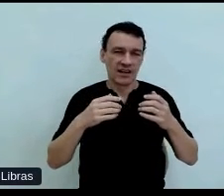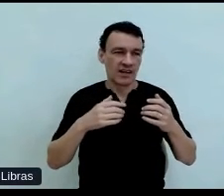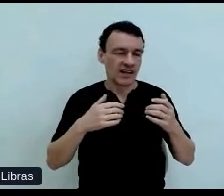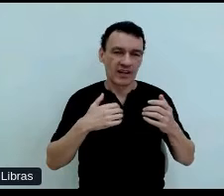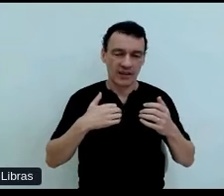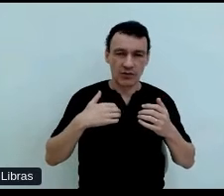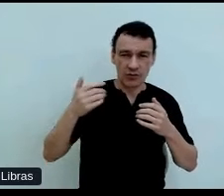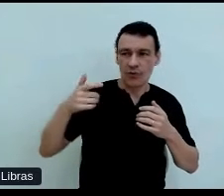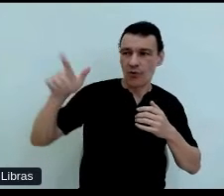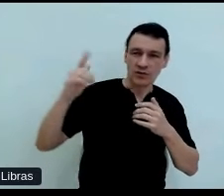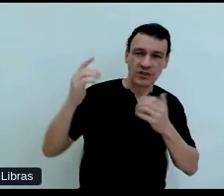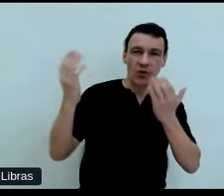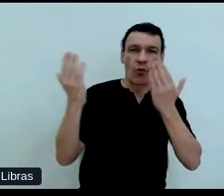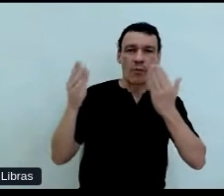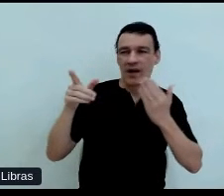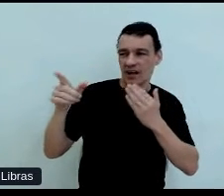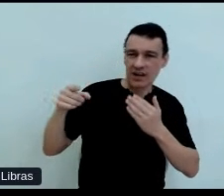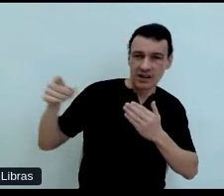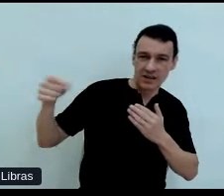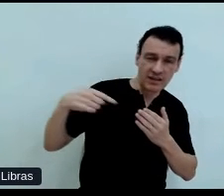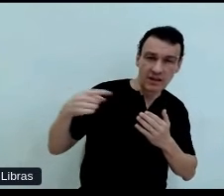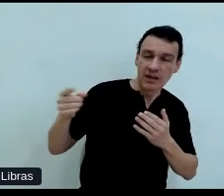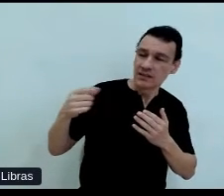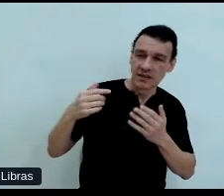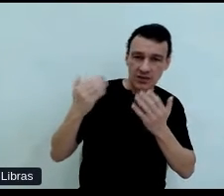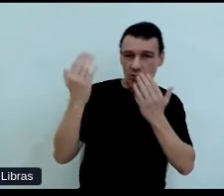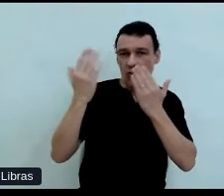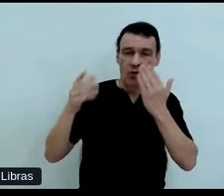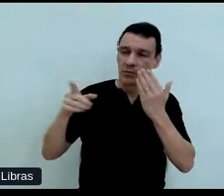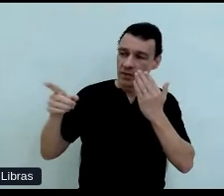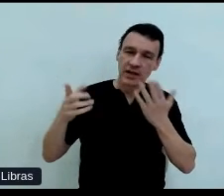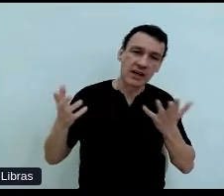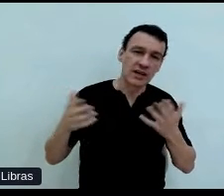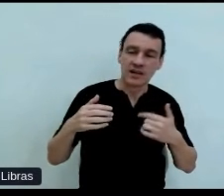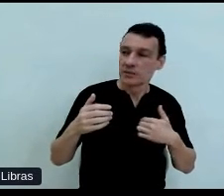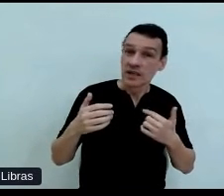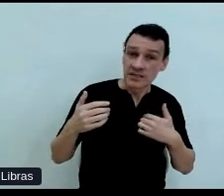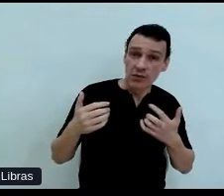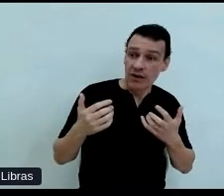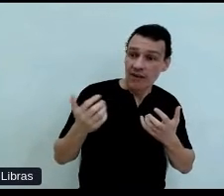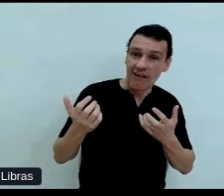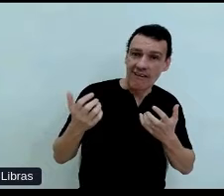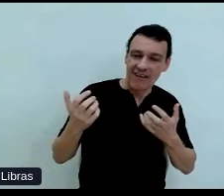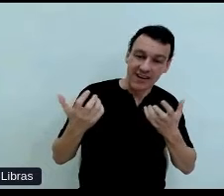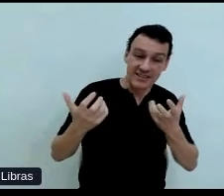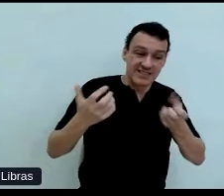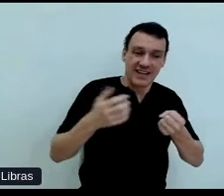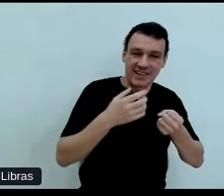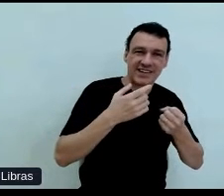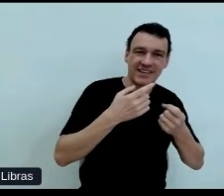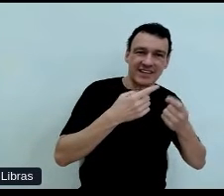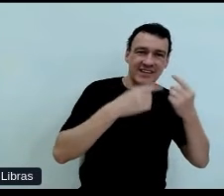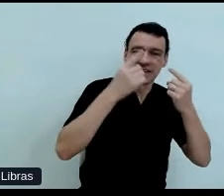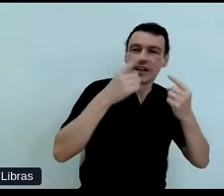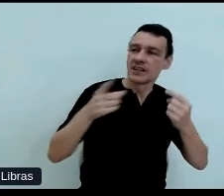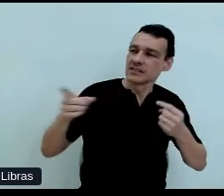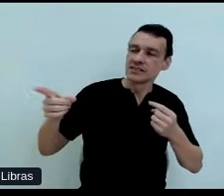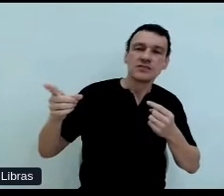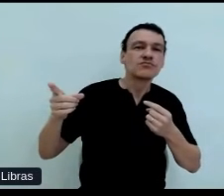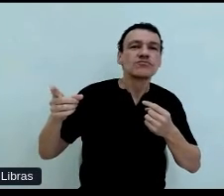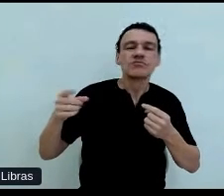gente aceita uma balança desequilibrada e a partir daí também nos comparar com outras pessoas que não estão